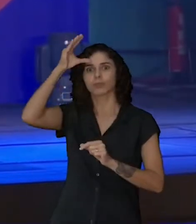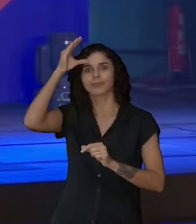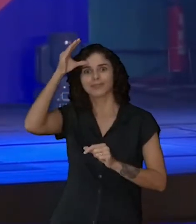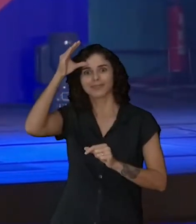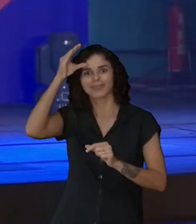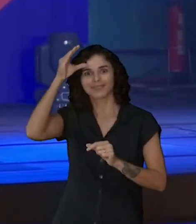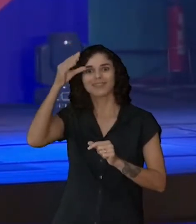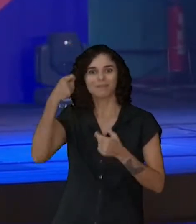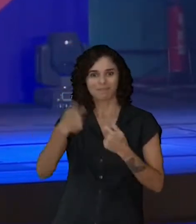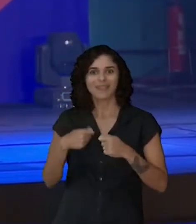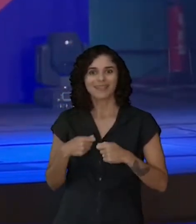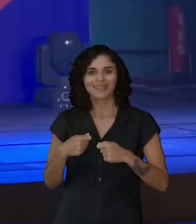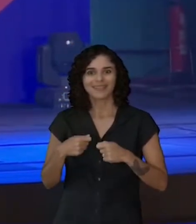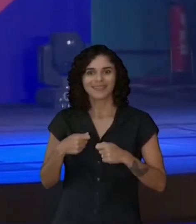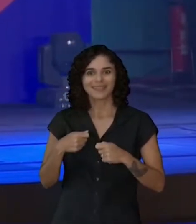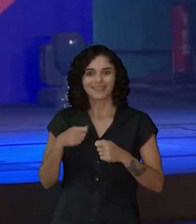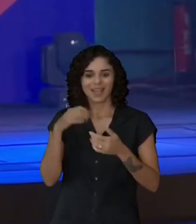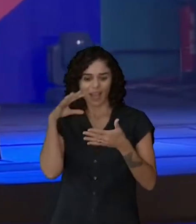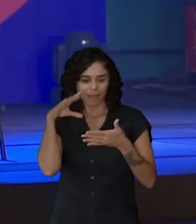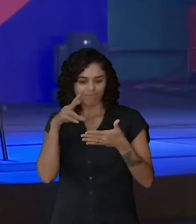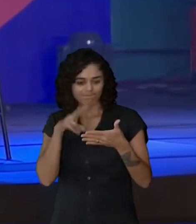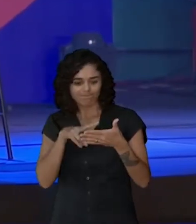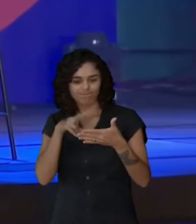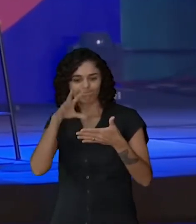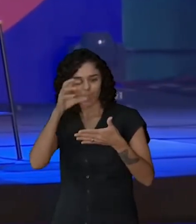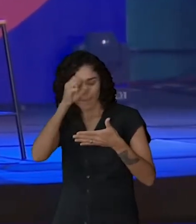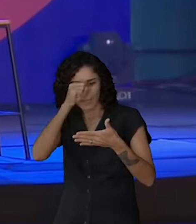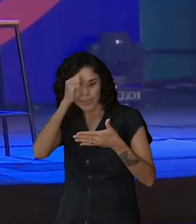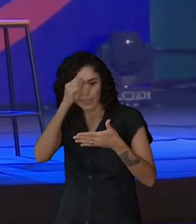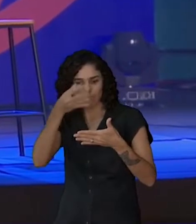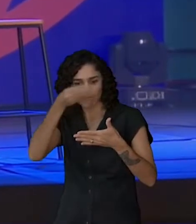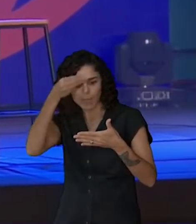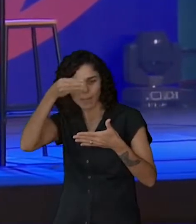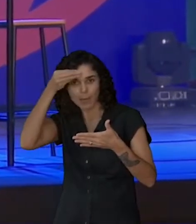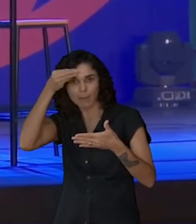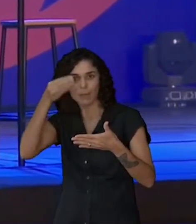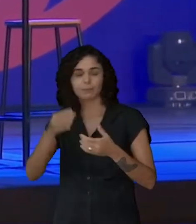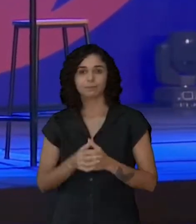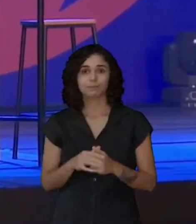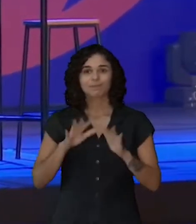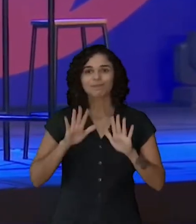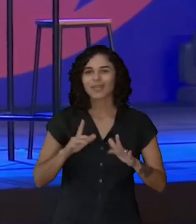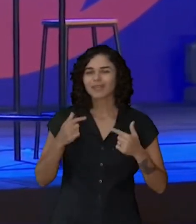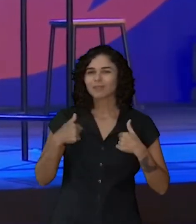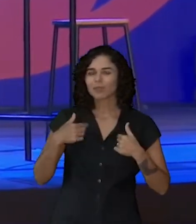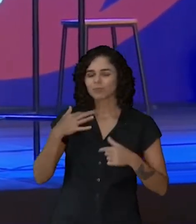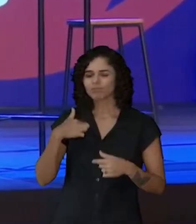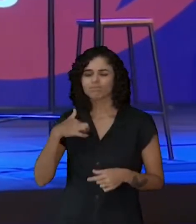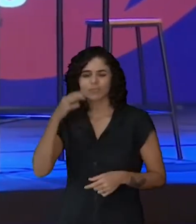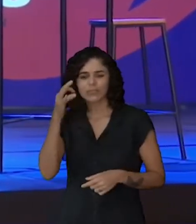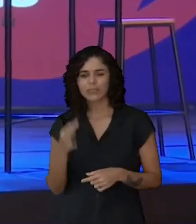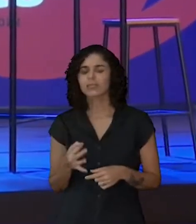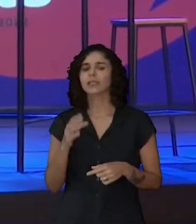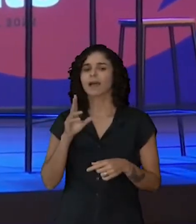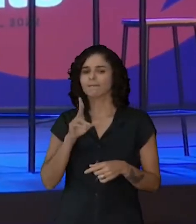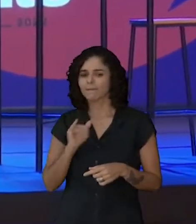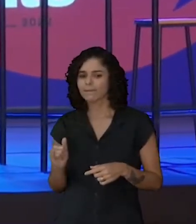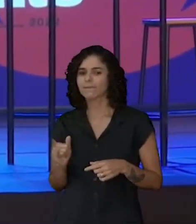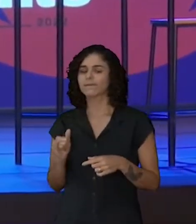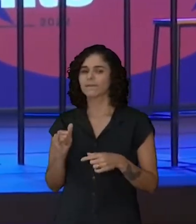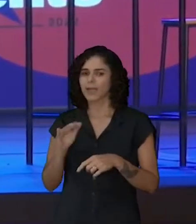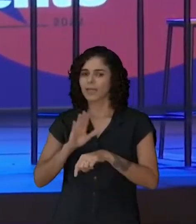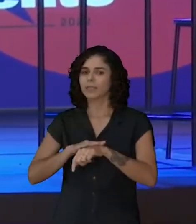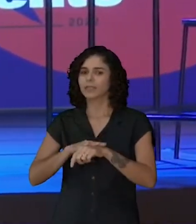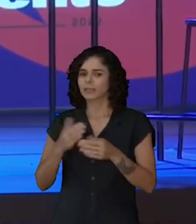Mas depois de chegar à convicção de que esse tempo estava chegando,